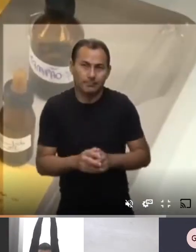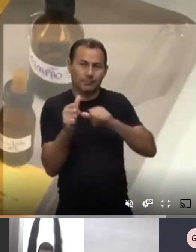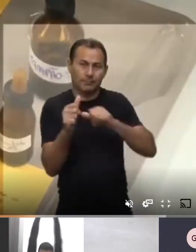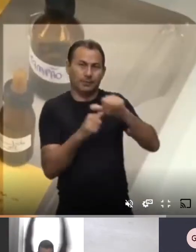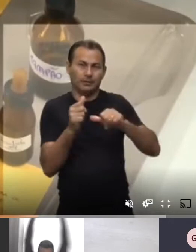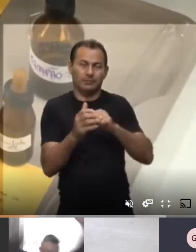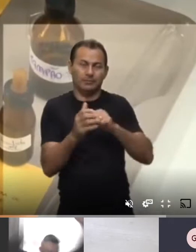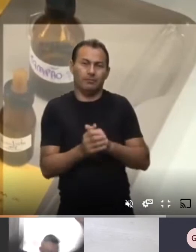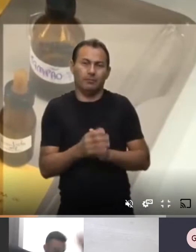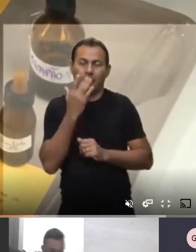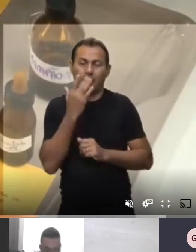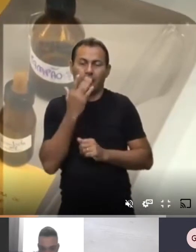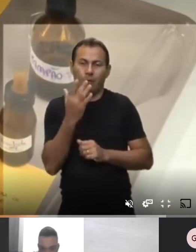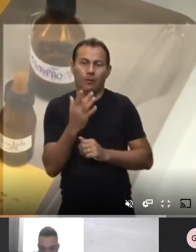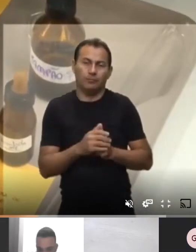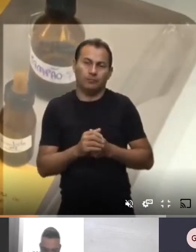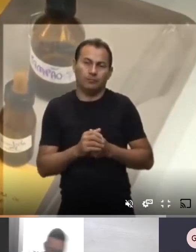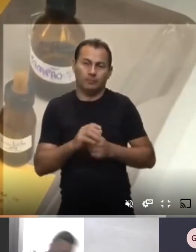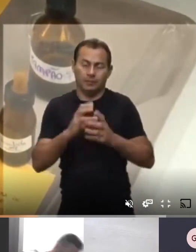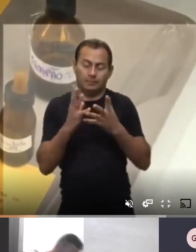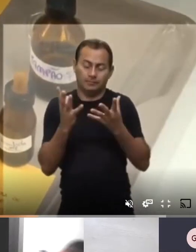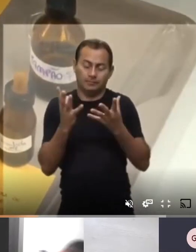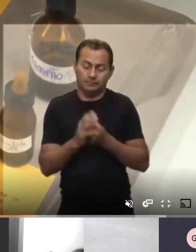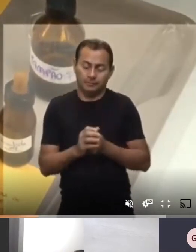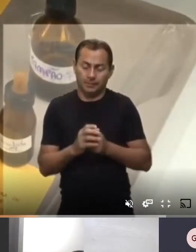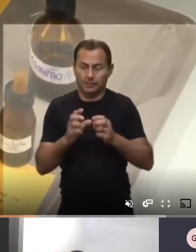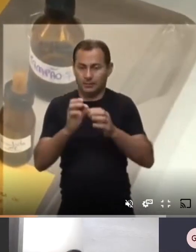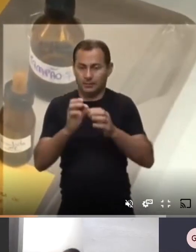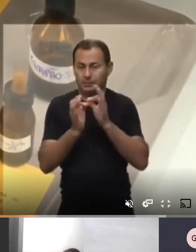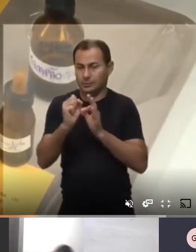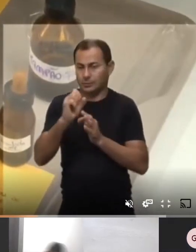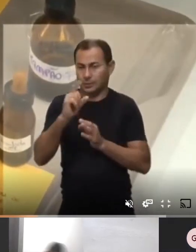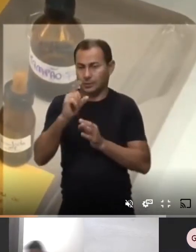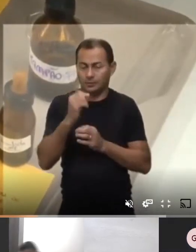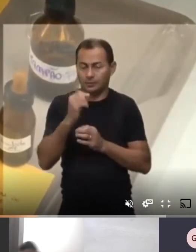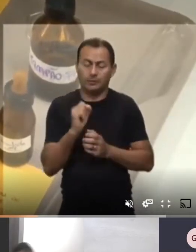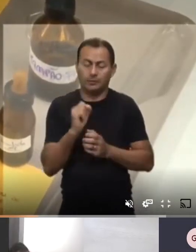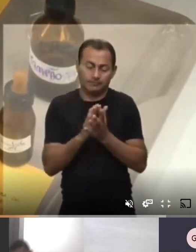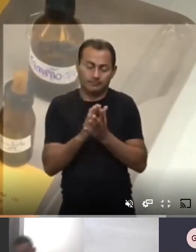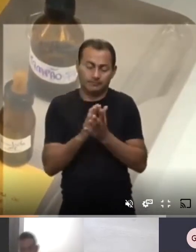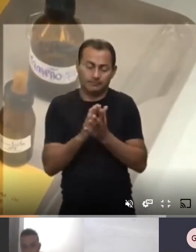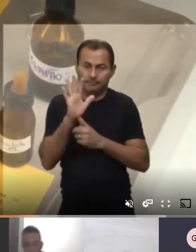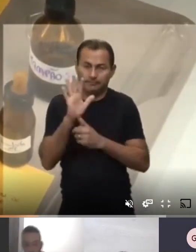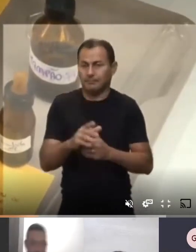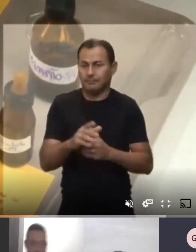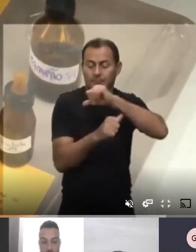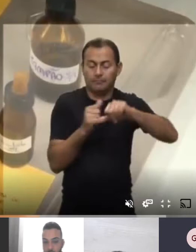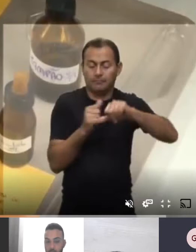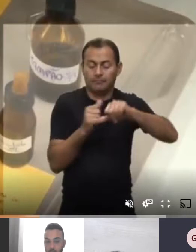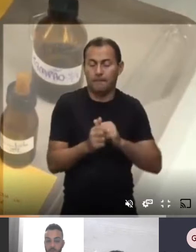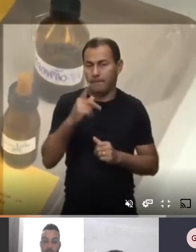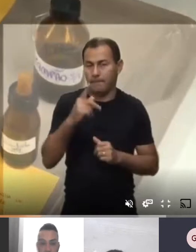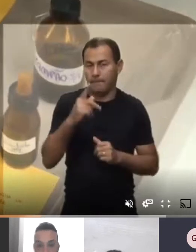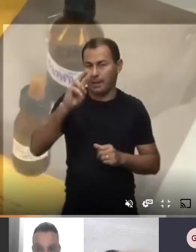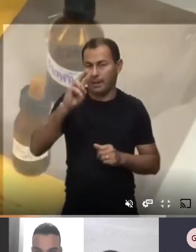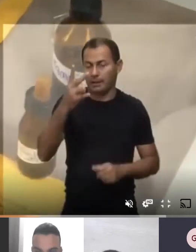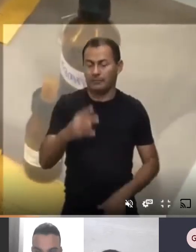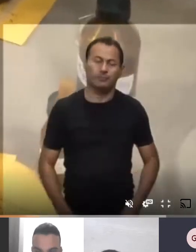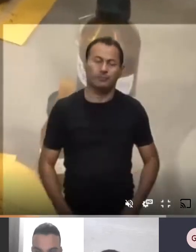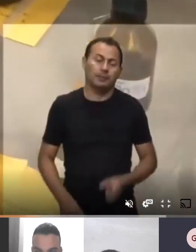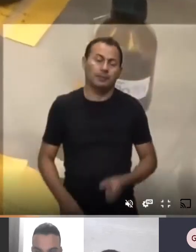o Becker A não mudou, e o Becker B também não mudou. Então, essa foi a solução de acetato